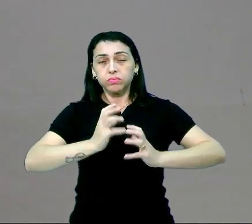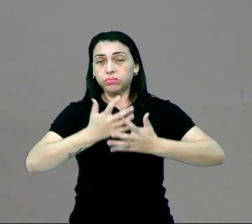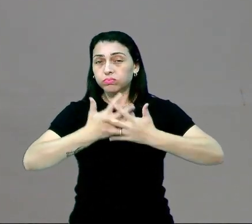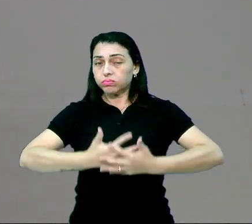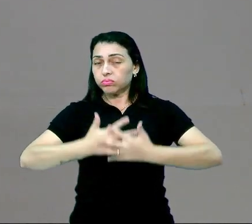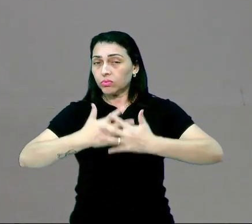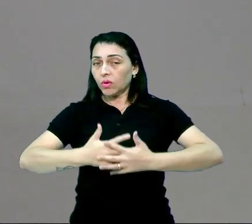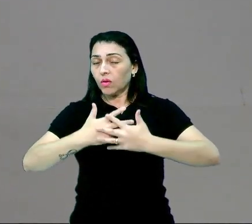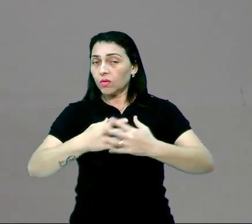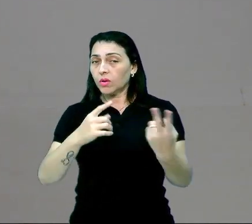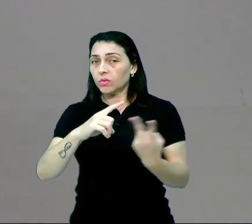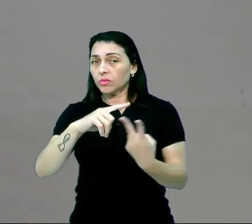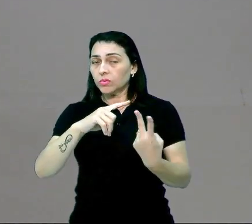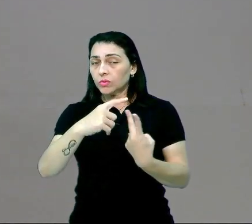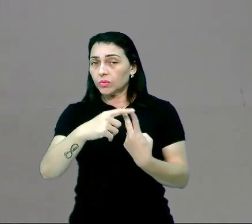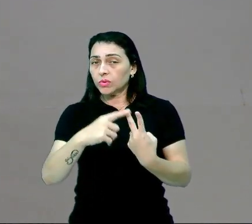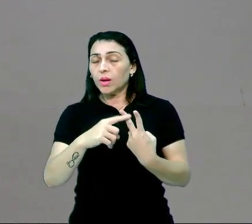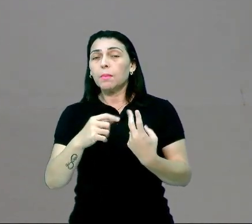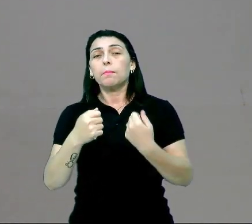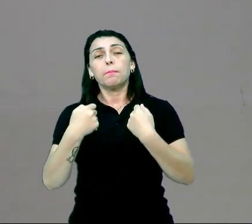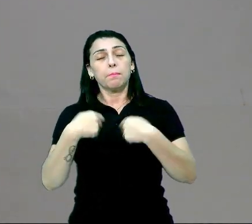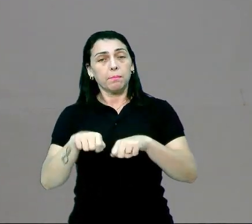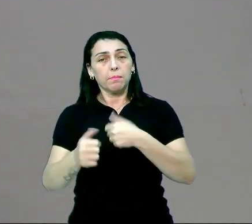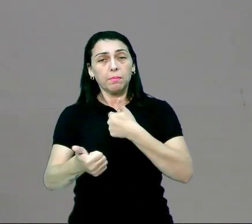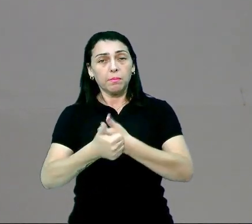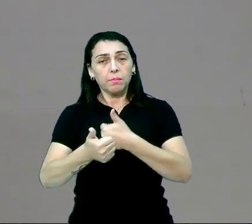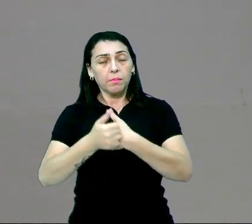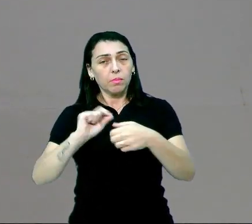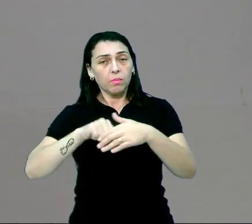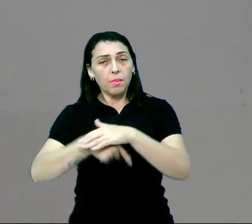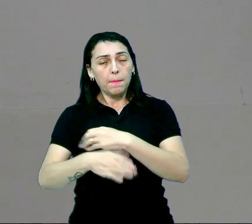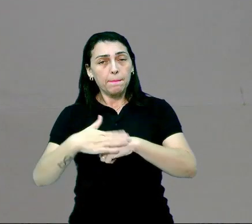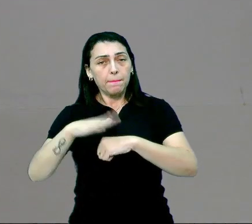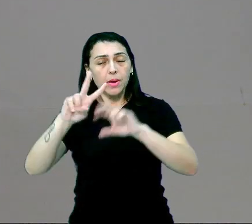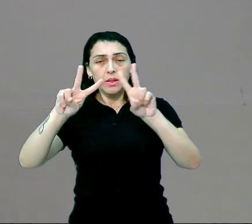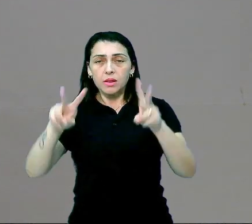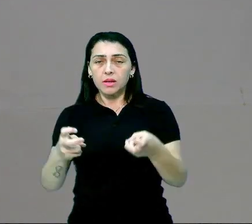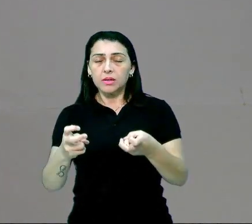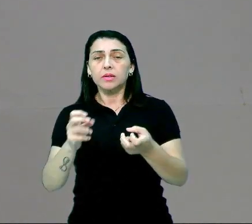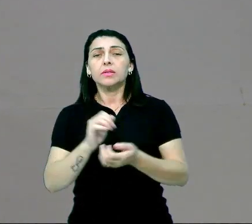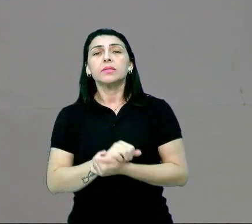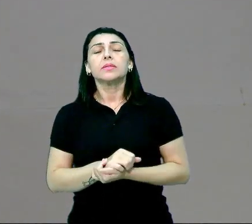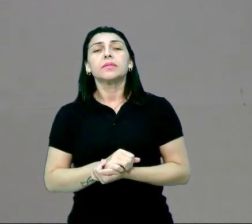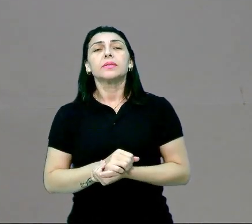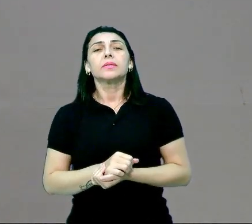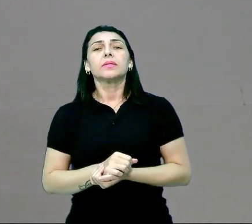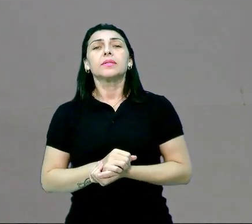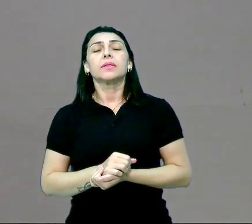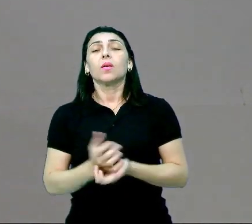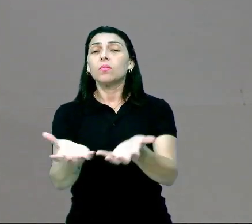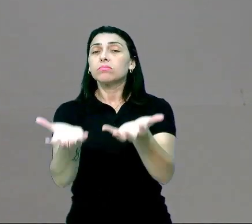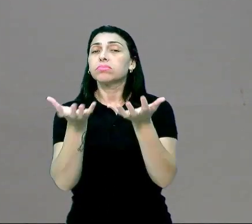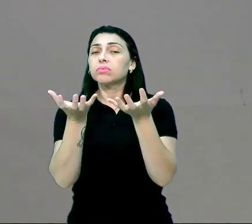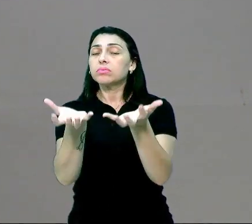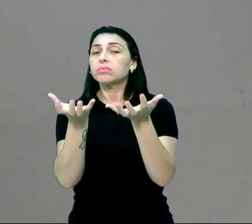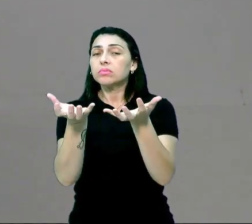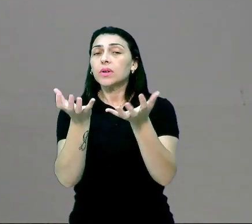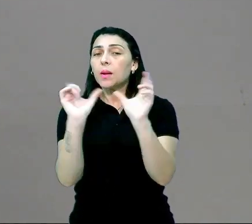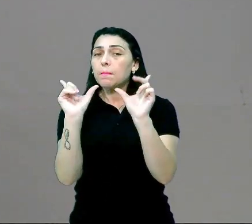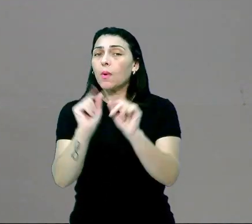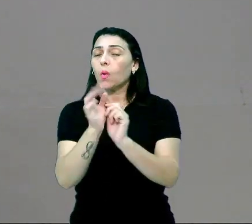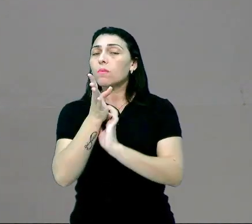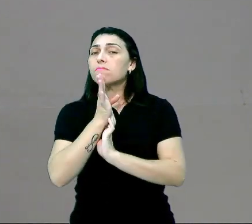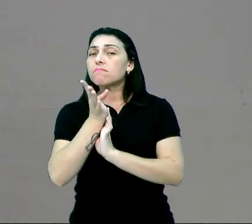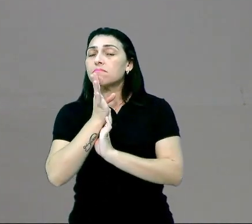o chardinismo. Agora, para a gente poder se aprofundar um pouco mais na teoria chardinista, eu quero, já que ela é